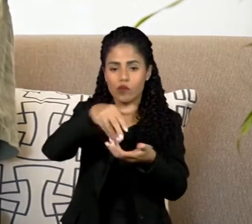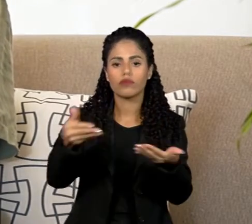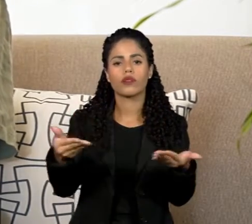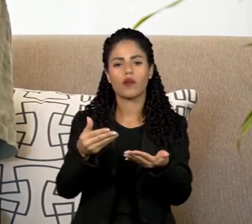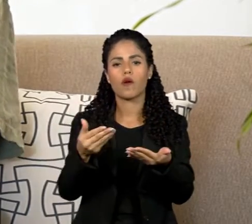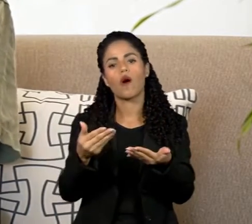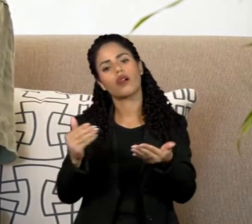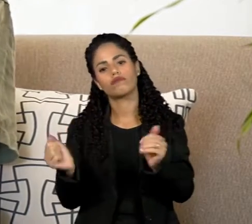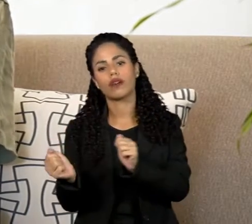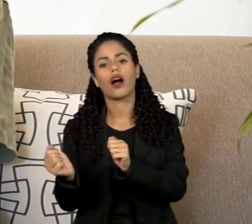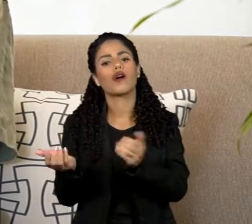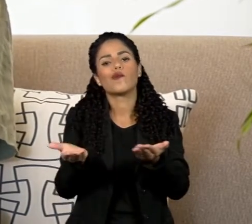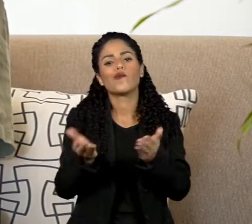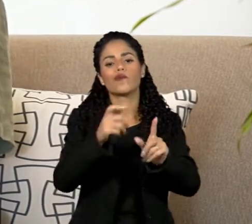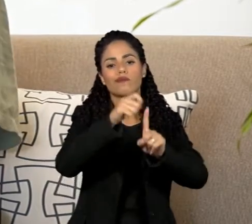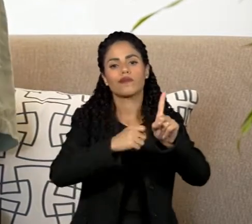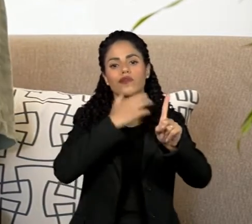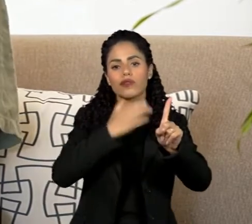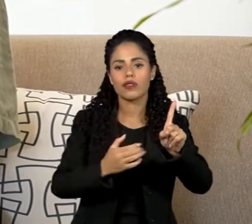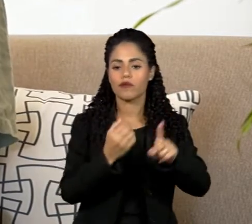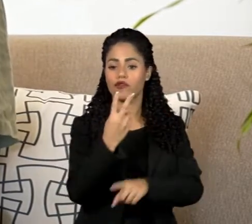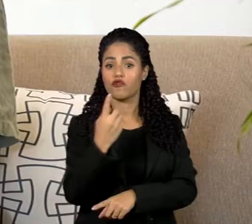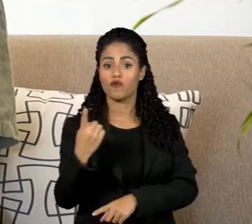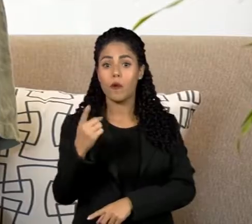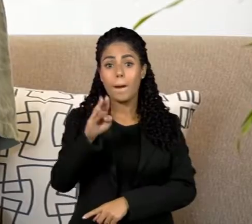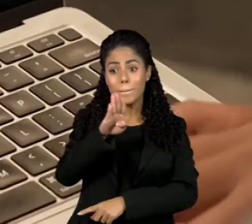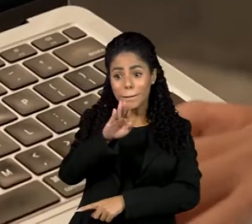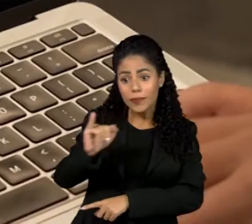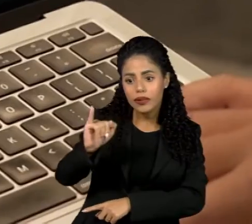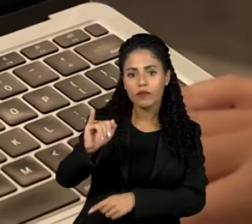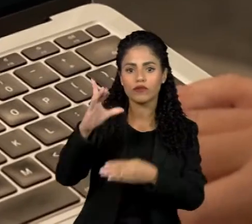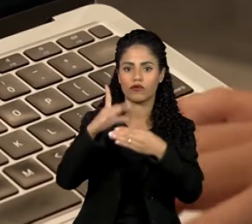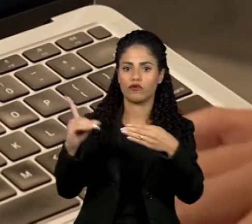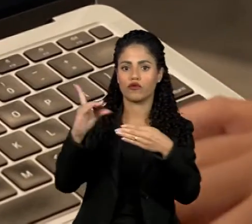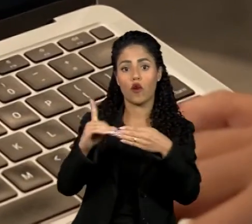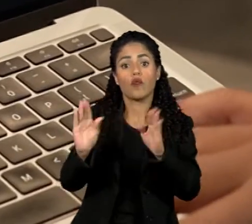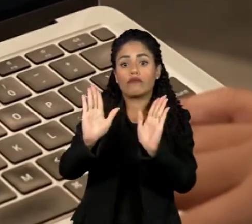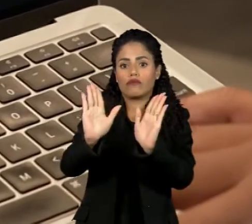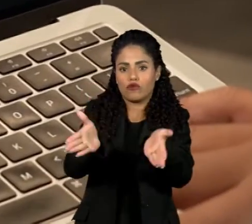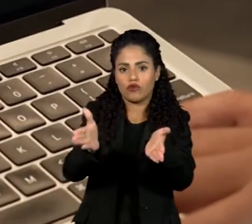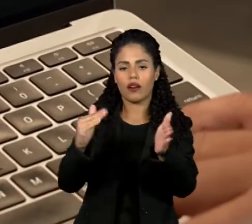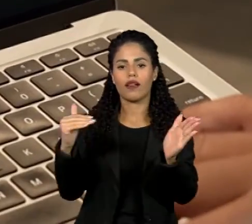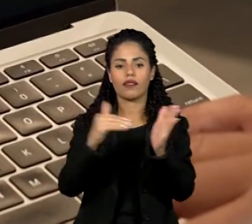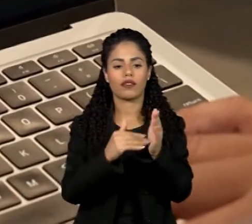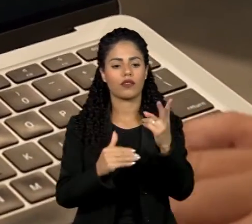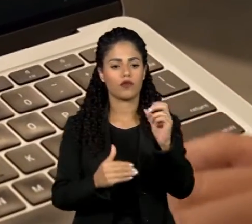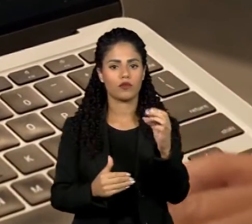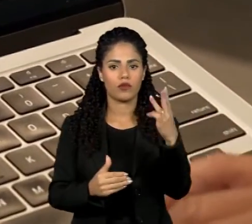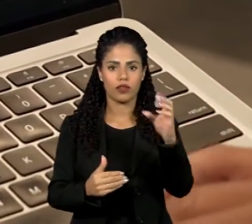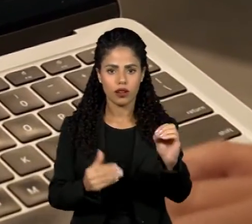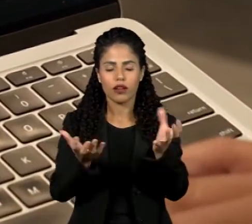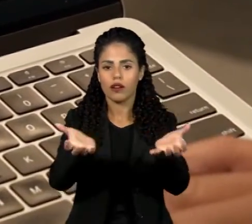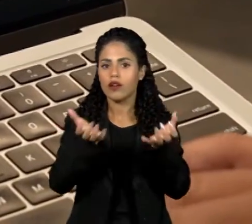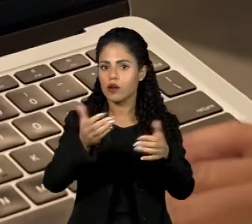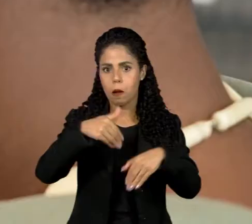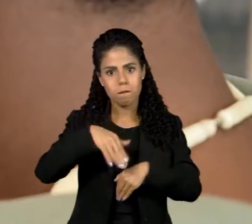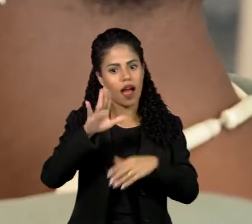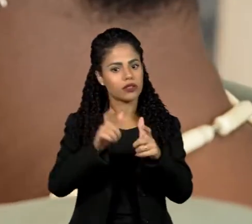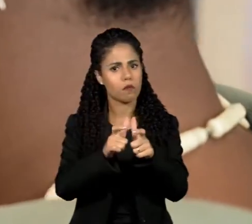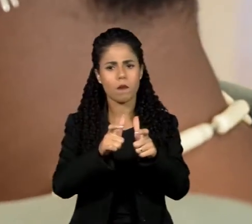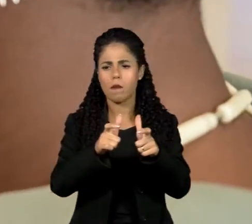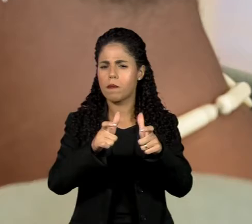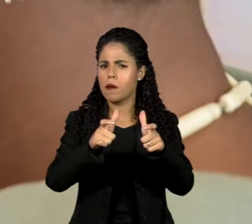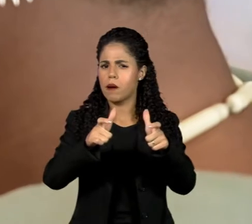o final do ano, dezembro, já subiu para 21 bilhões de dólares. E a ideia é que até 2030 a gente esteja aí falando de um mercado